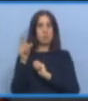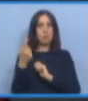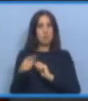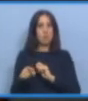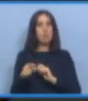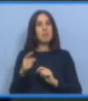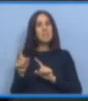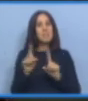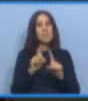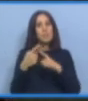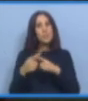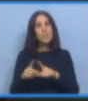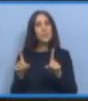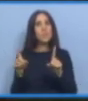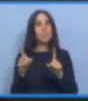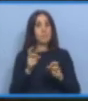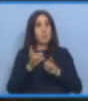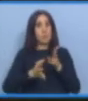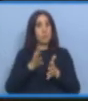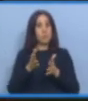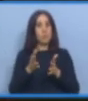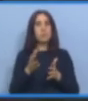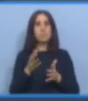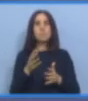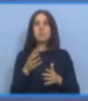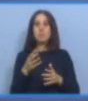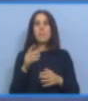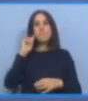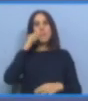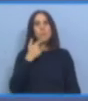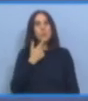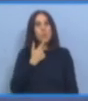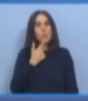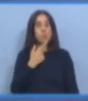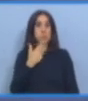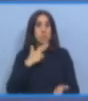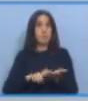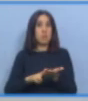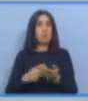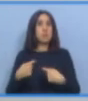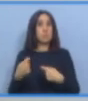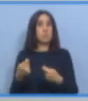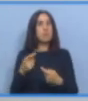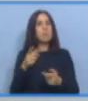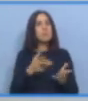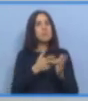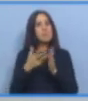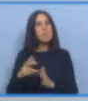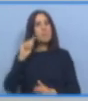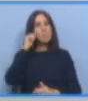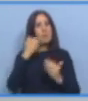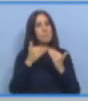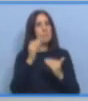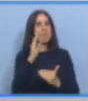de transportes, de indústria, tem um custo muito elevado. Isso é verdade, mas tem um custo mais